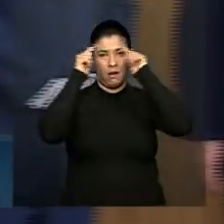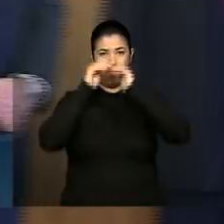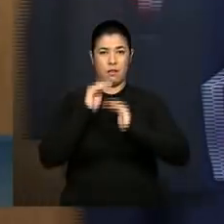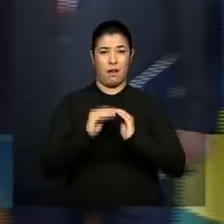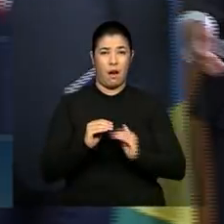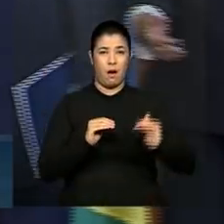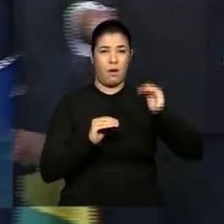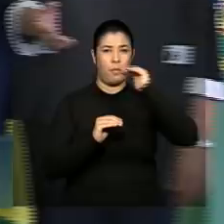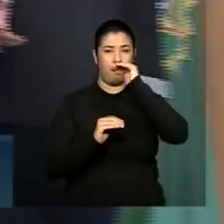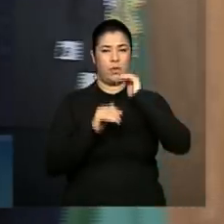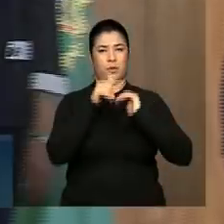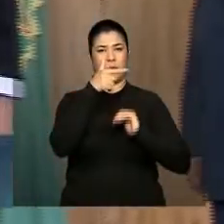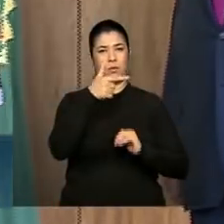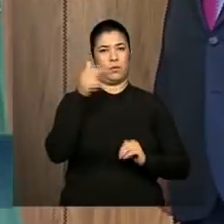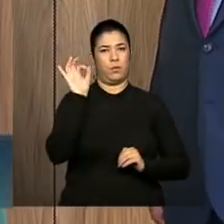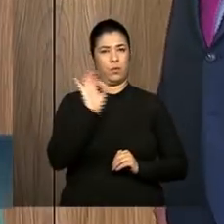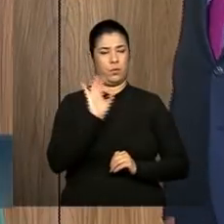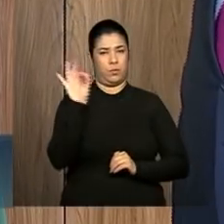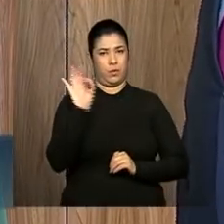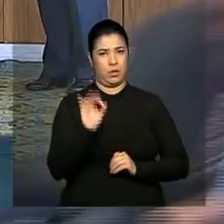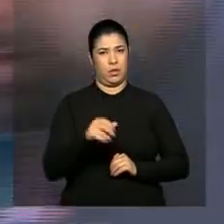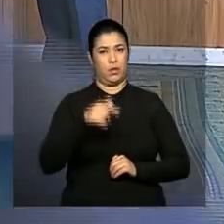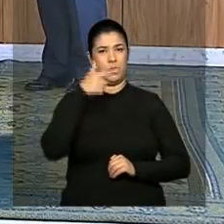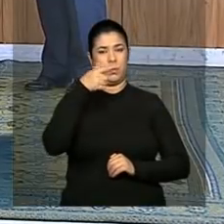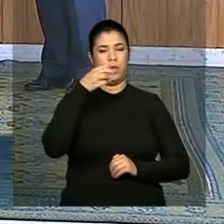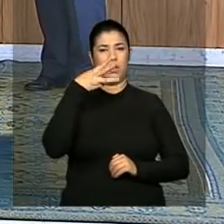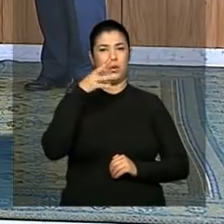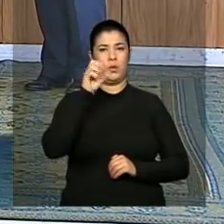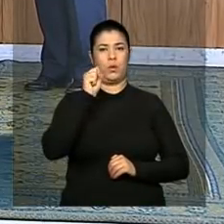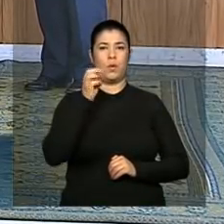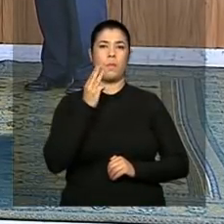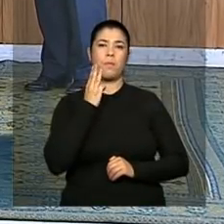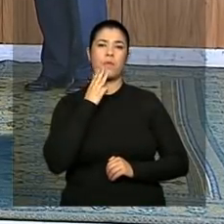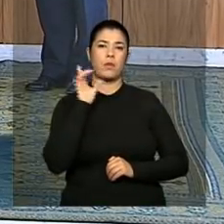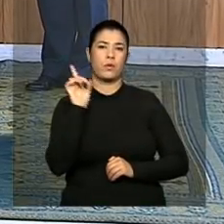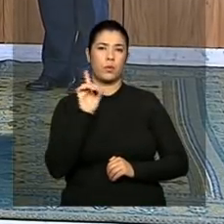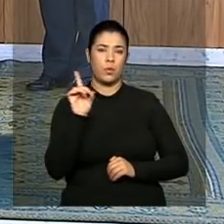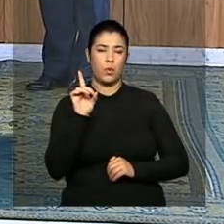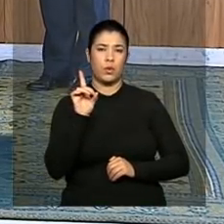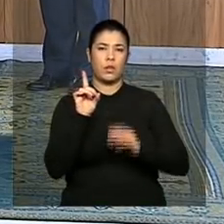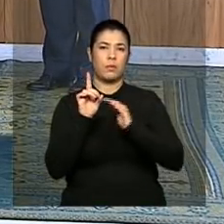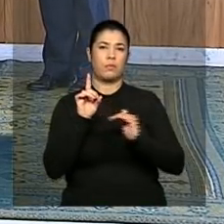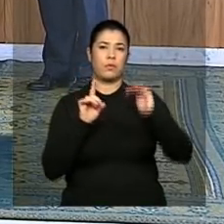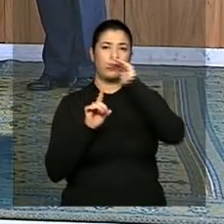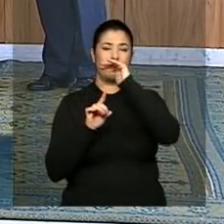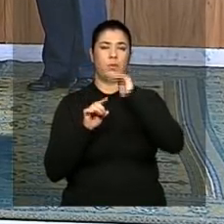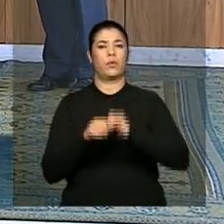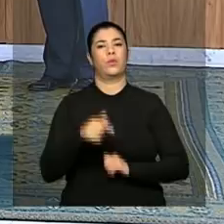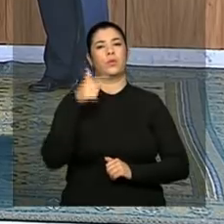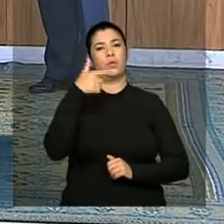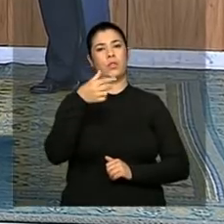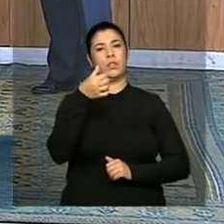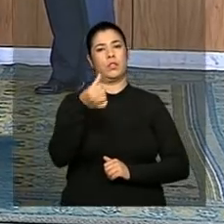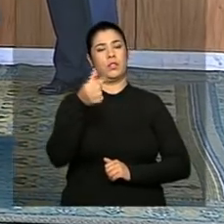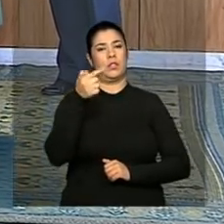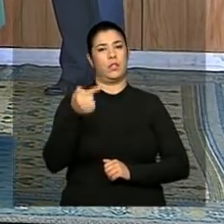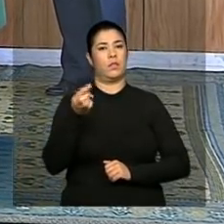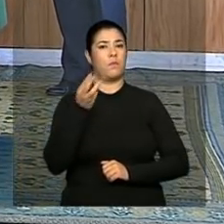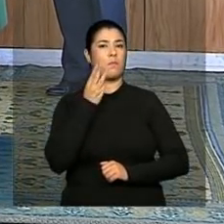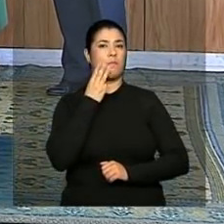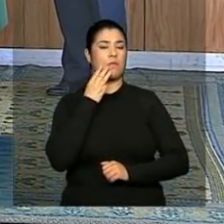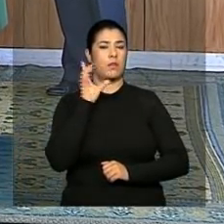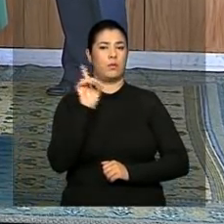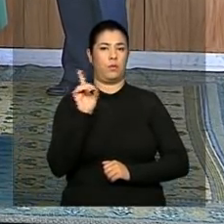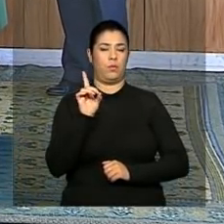12%, de 238 milhões de dólares para 267 milhões